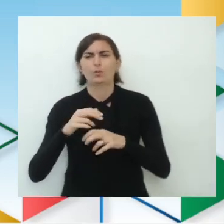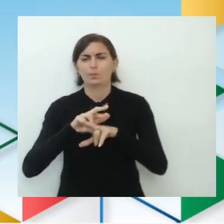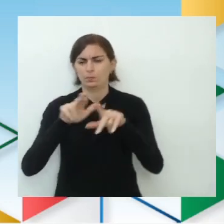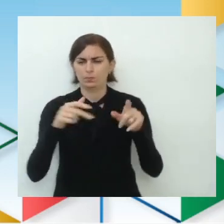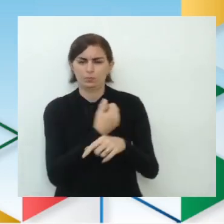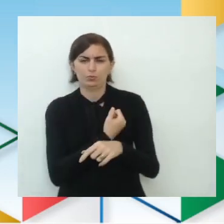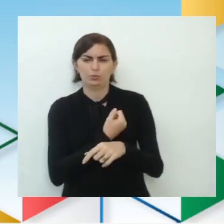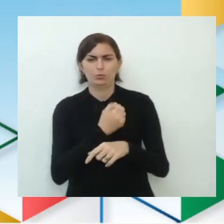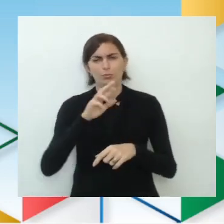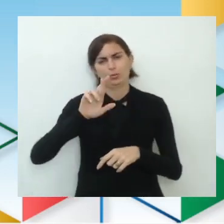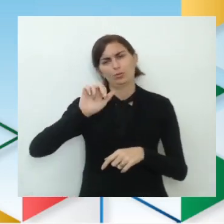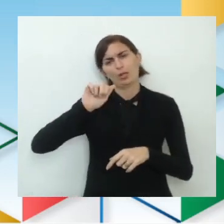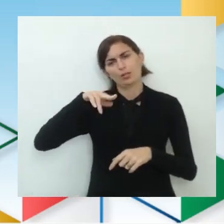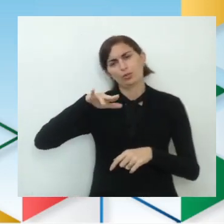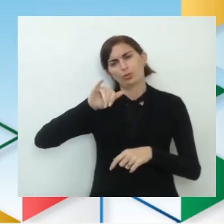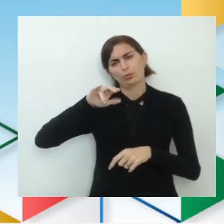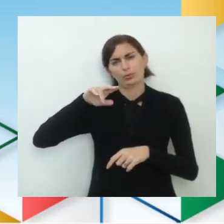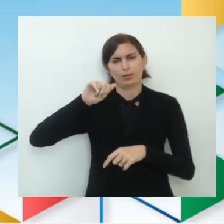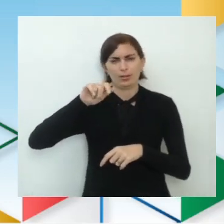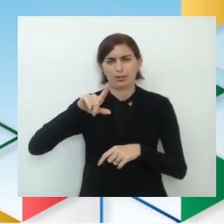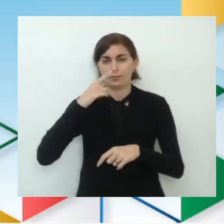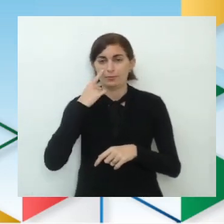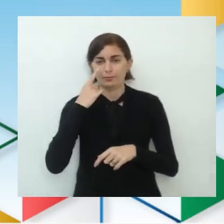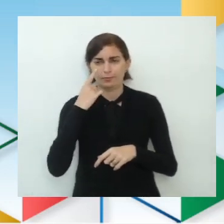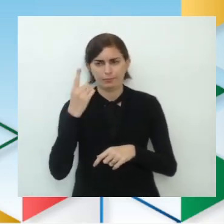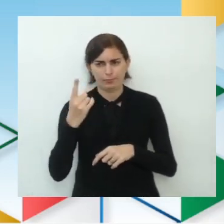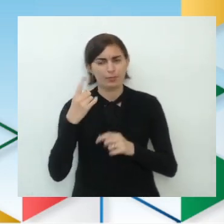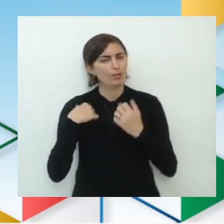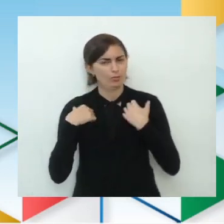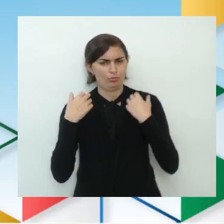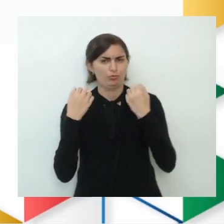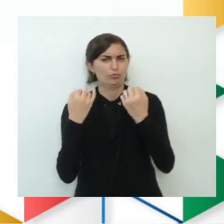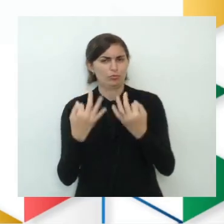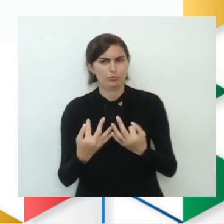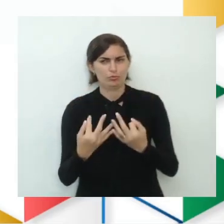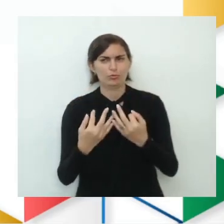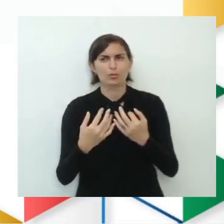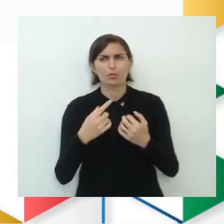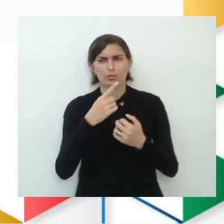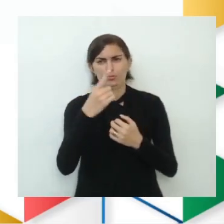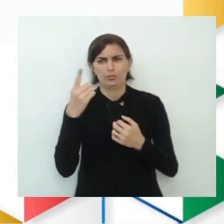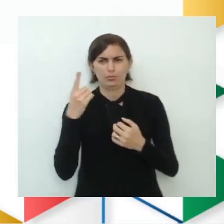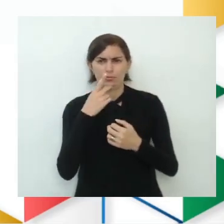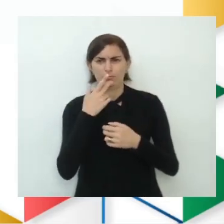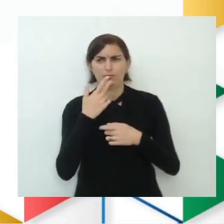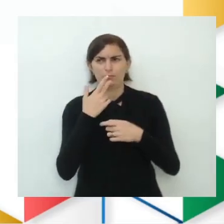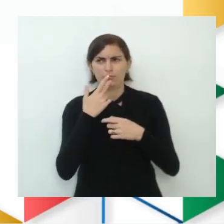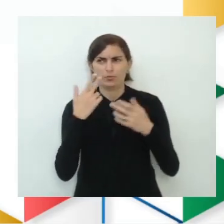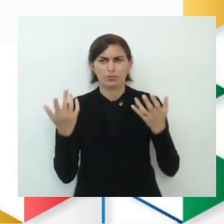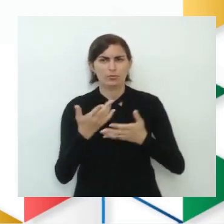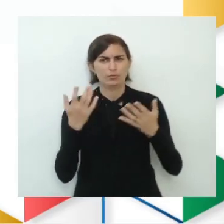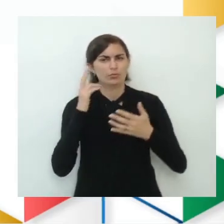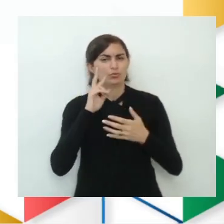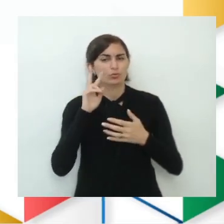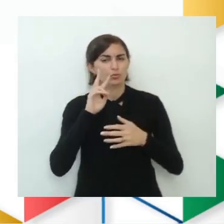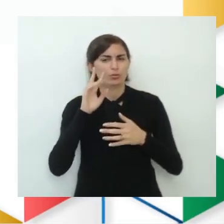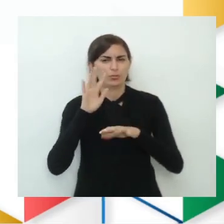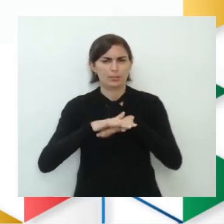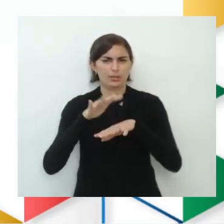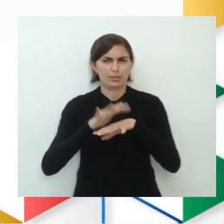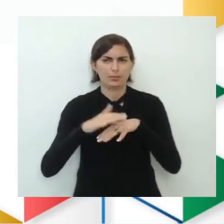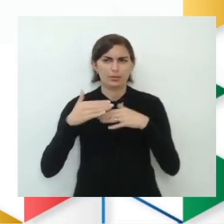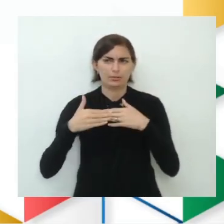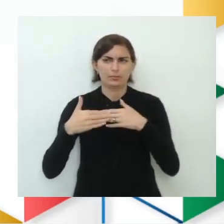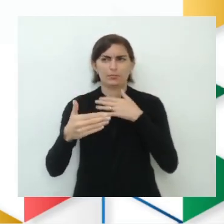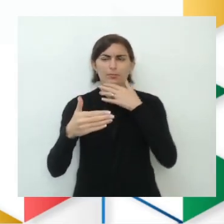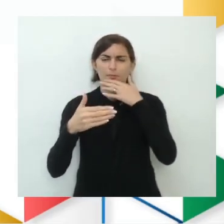números racionais, tá bom? Vem cá, ó, deixa eu te explicar só um pouquinho. Bom, vou falar agora da história da matemática a